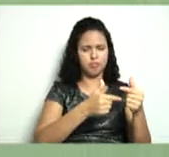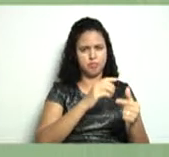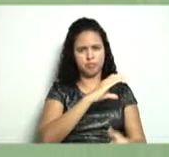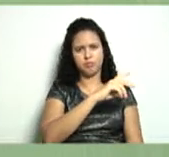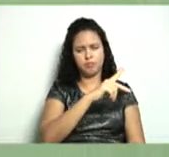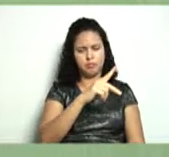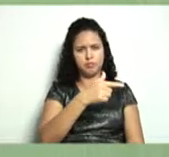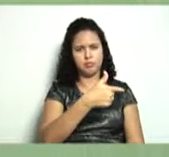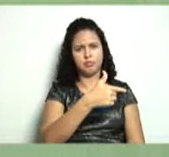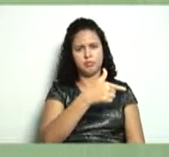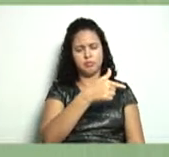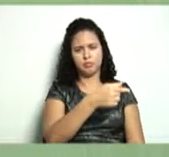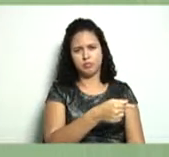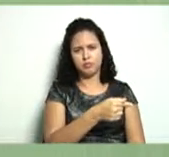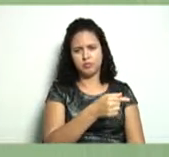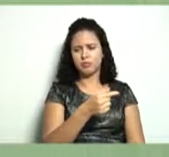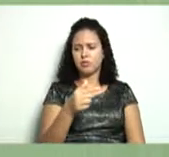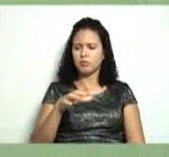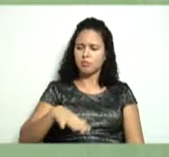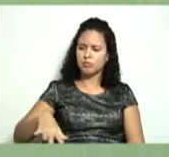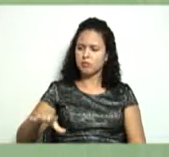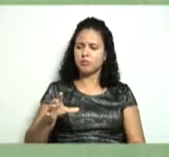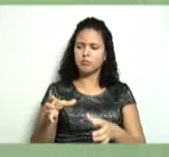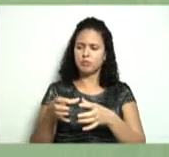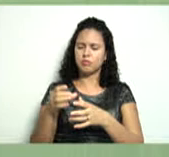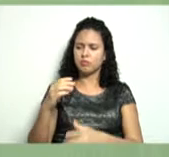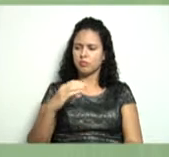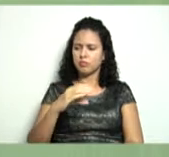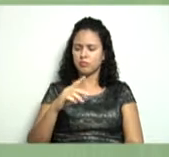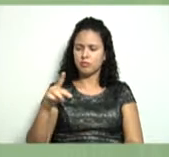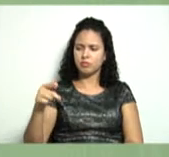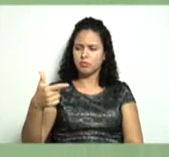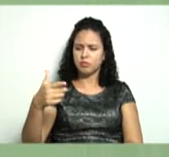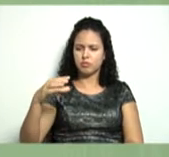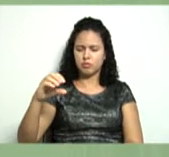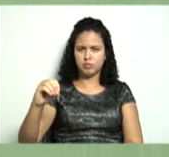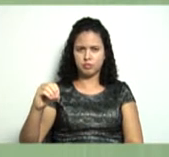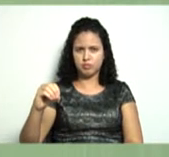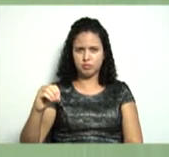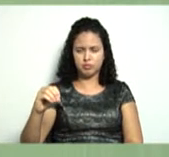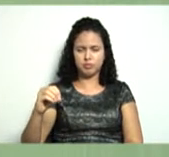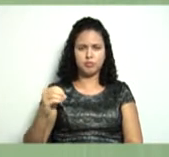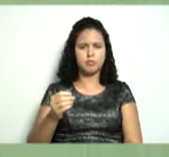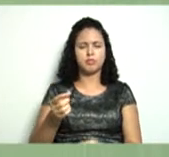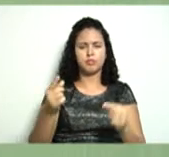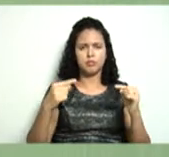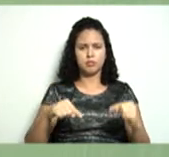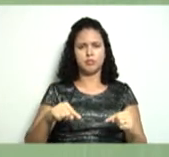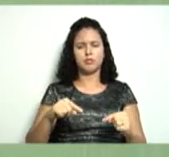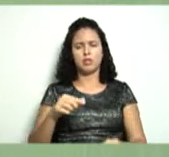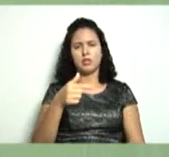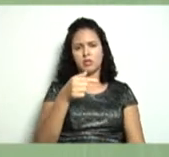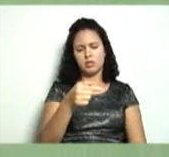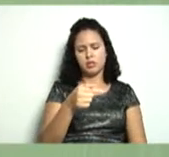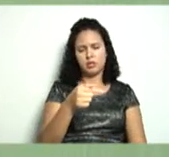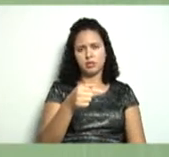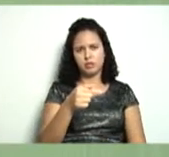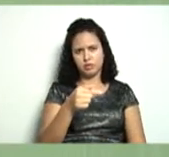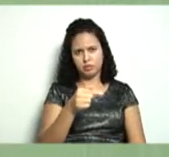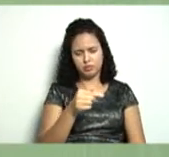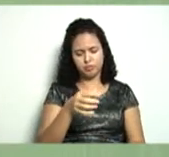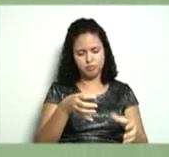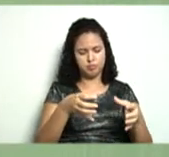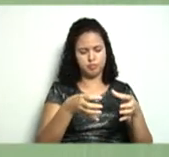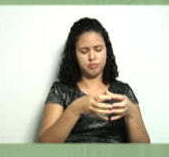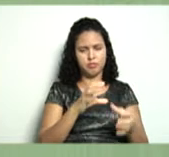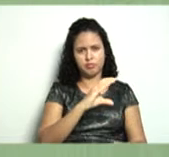e em um número mínimo de 20 para os demais ramos de sociedades cooperativas. Alternativa C, de 7 para as cooperativas